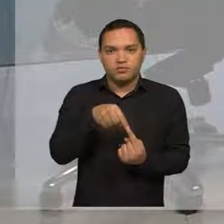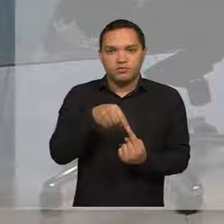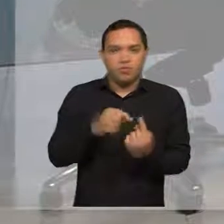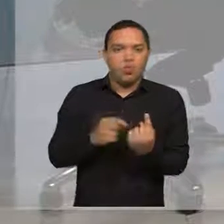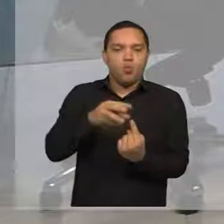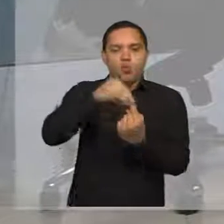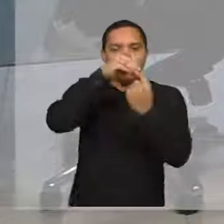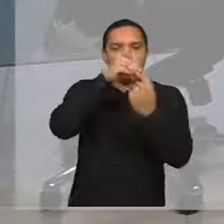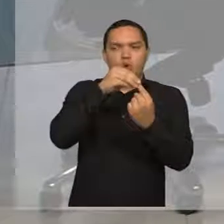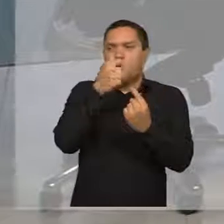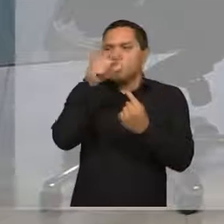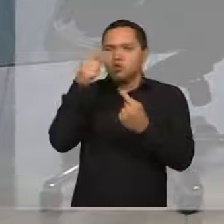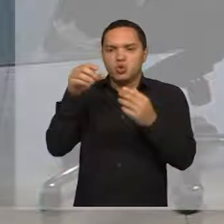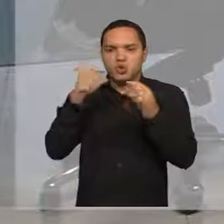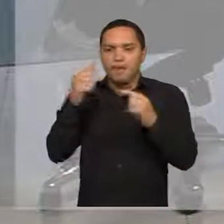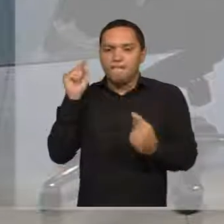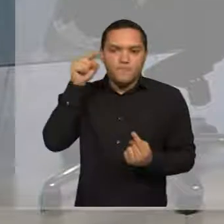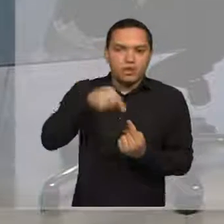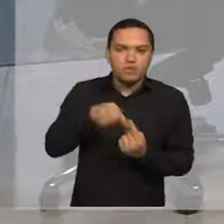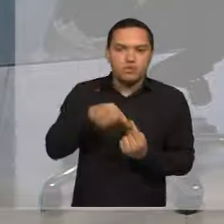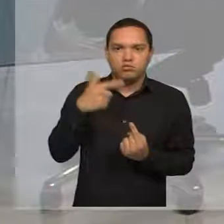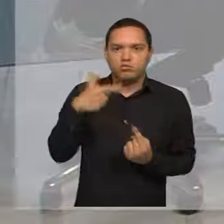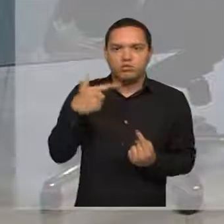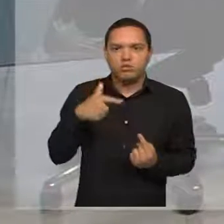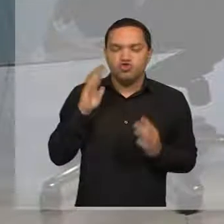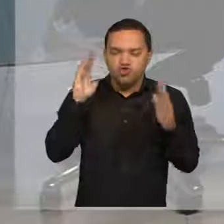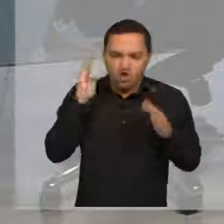disso, nada objetivo.